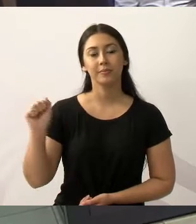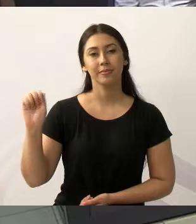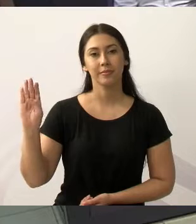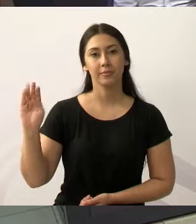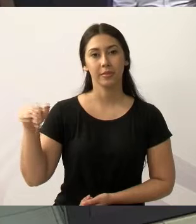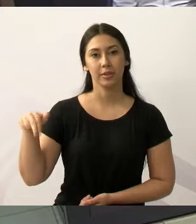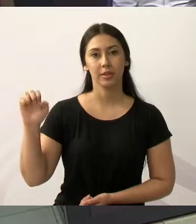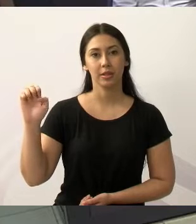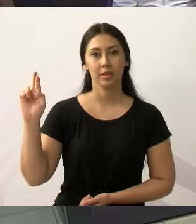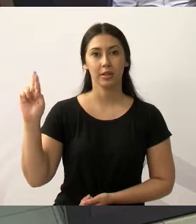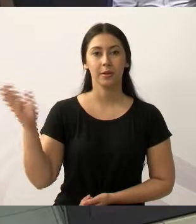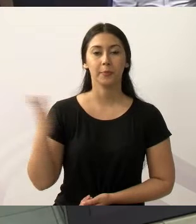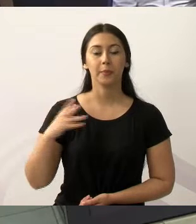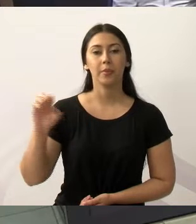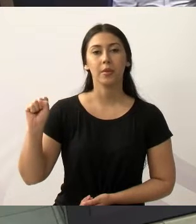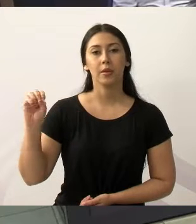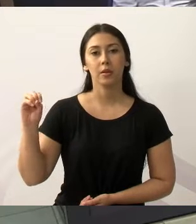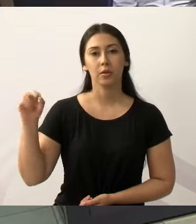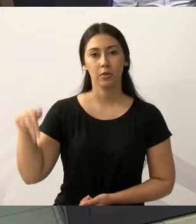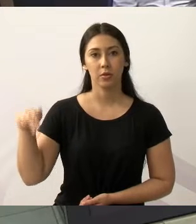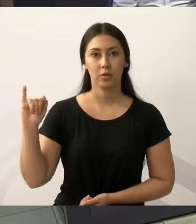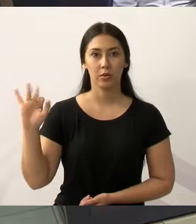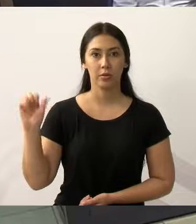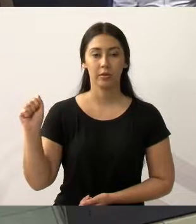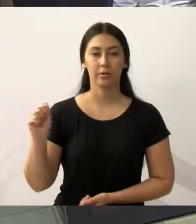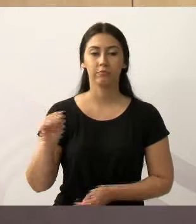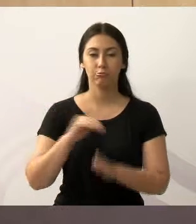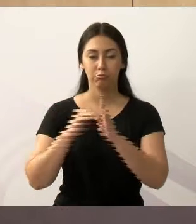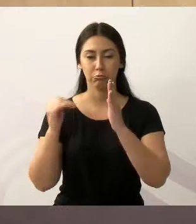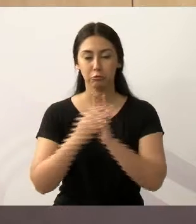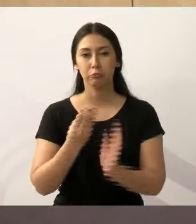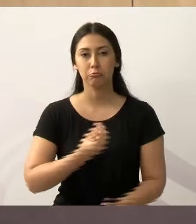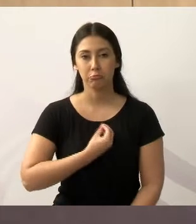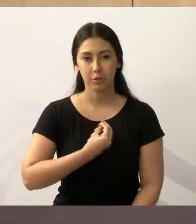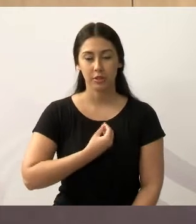patas amizades são todos os presentes o presidente